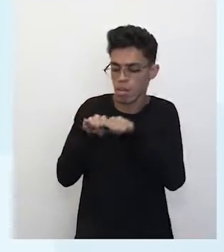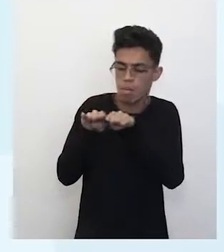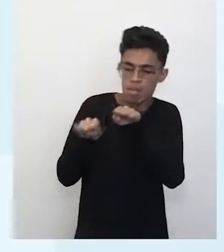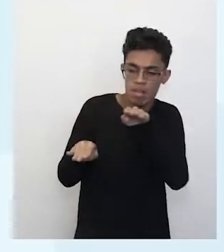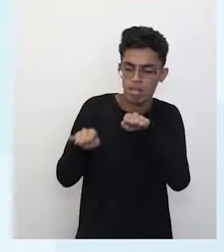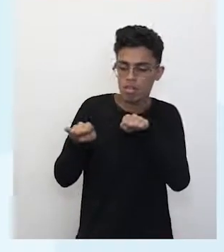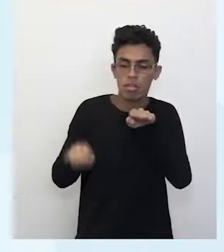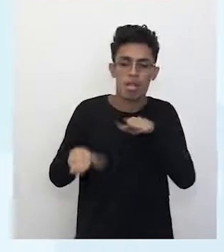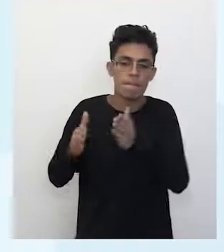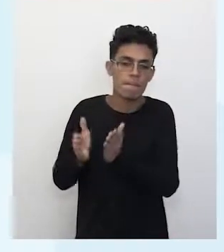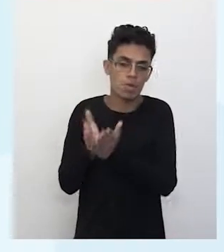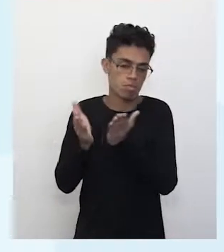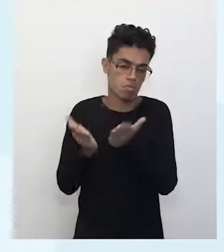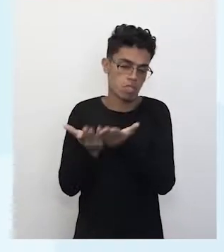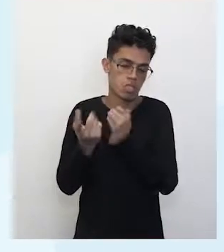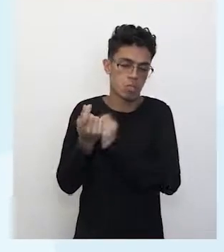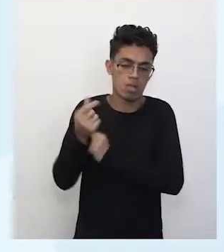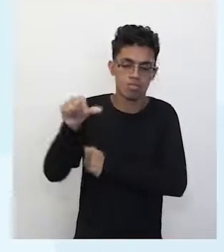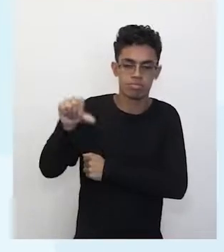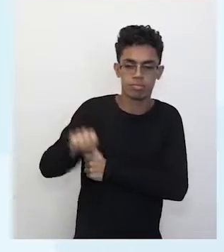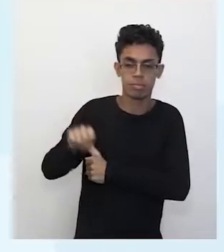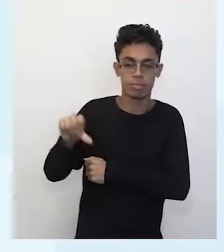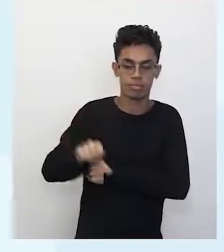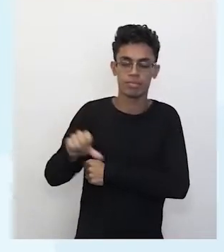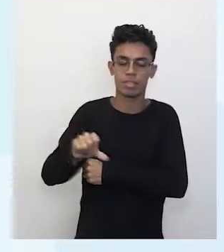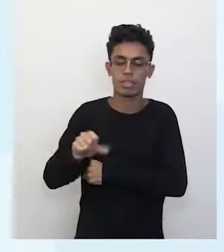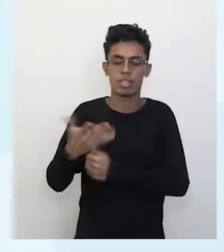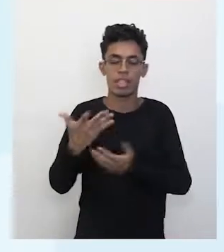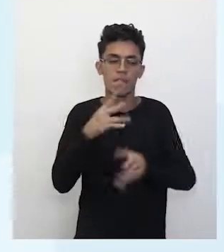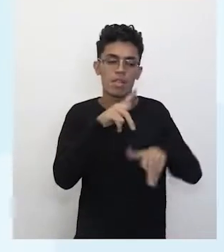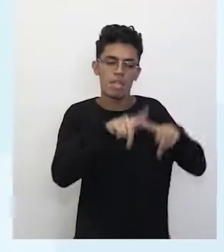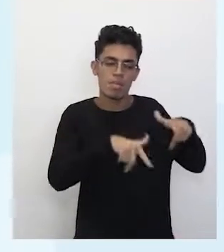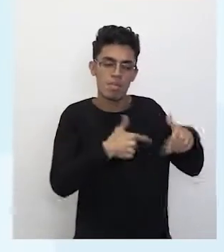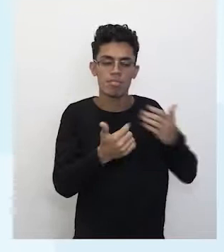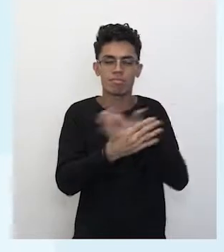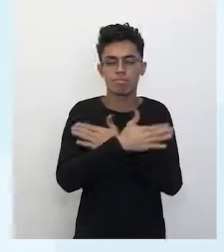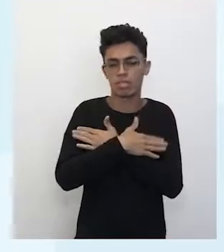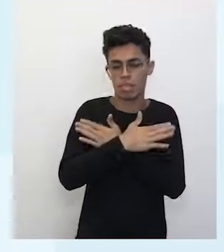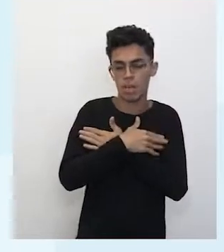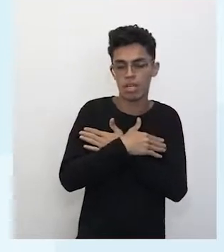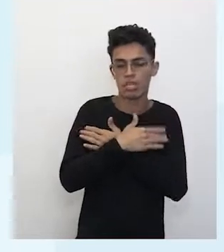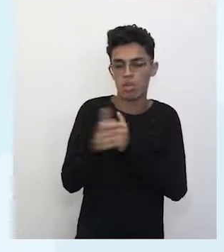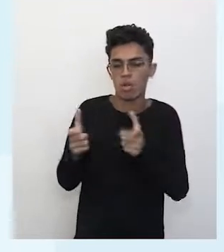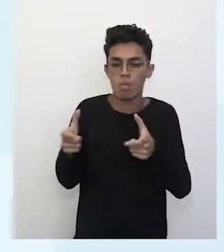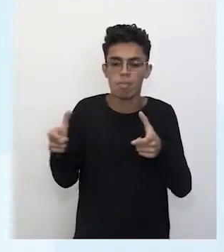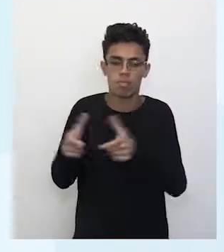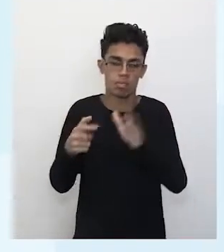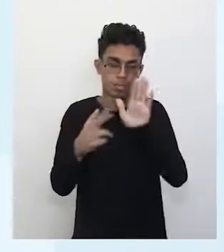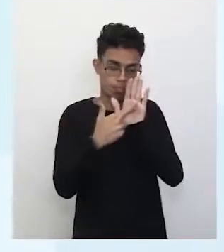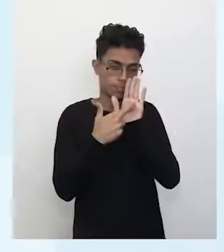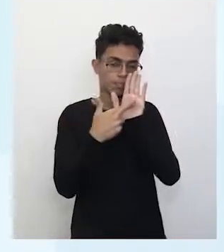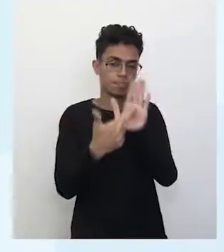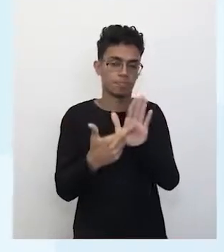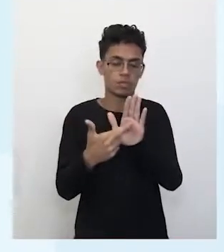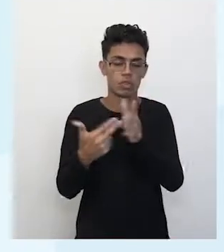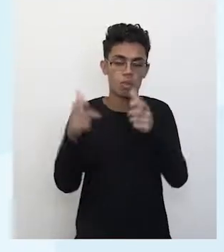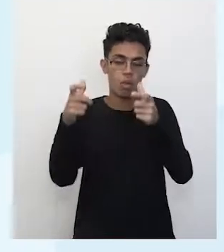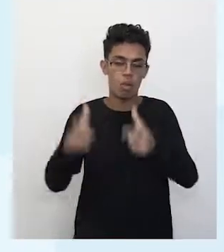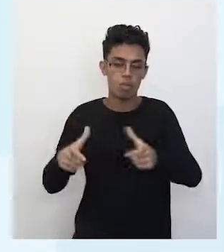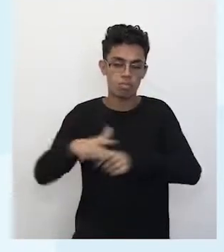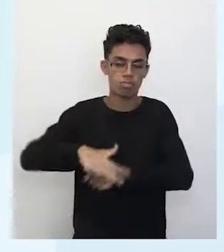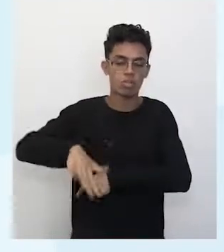maior pobreza, de maior dificuldade de acesso ao emprego, de menor representatividade nos